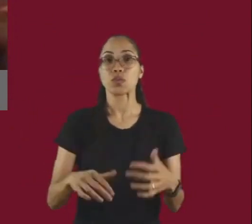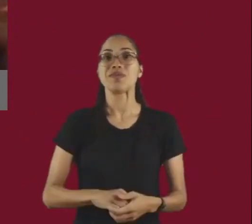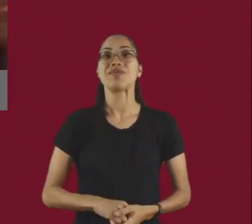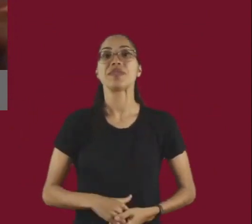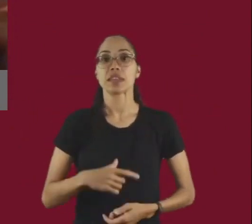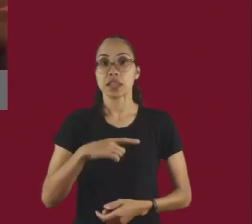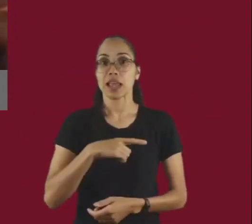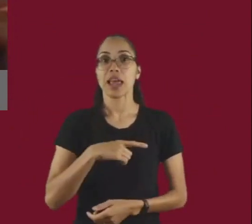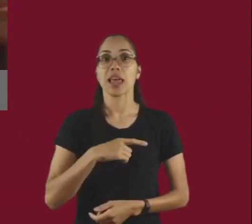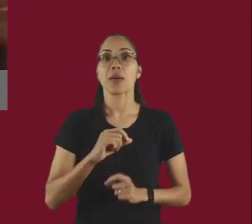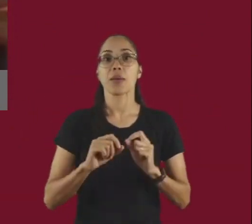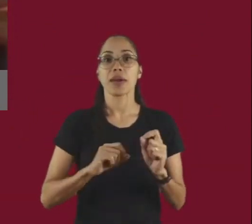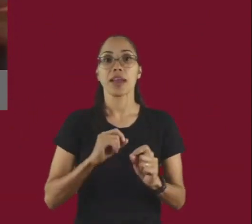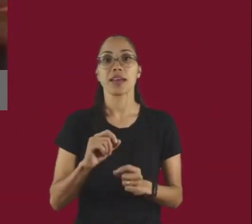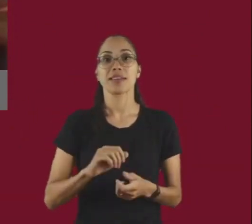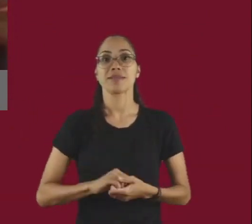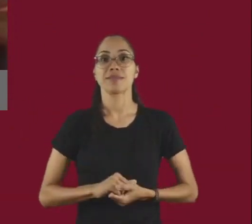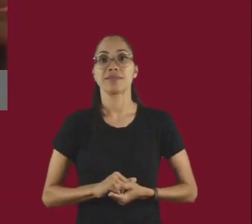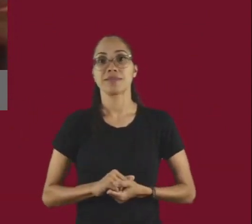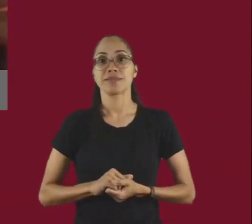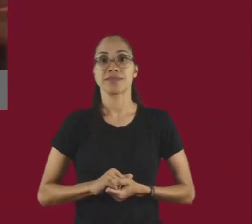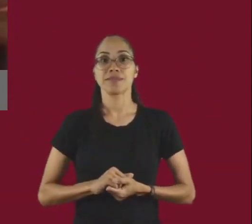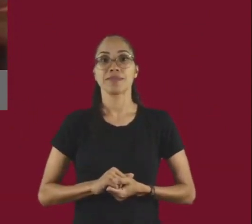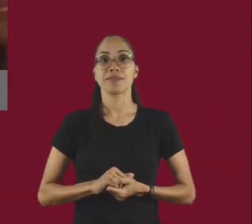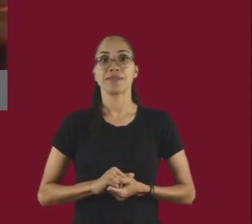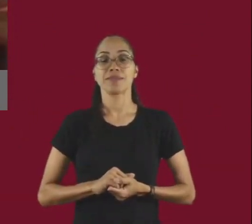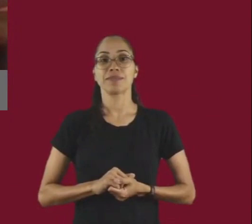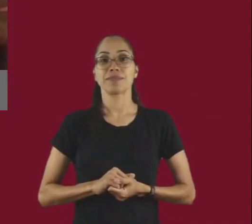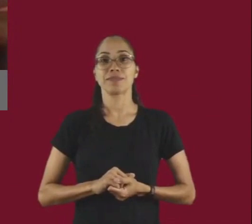vizinhança sempre estiveram aí.